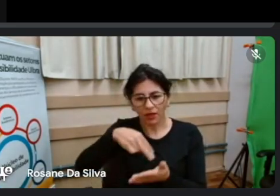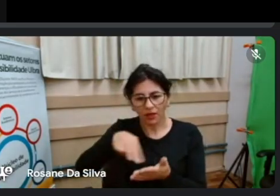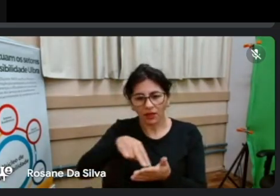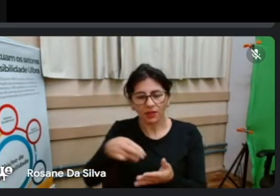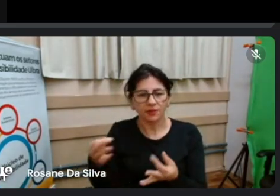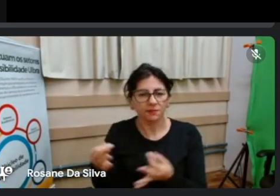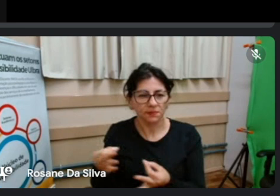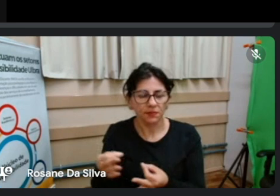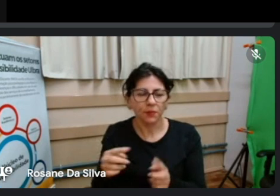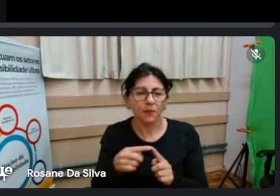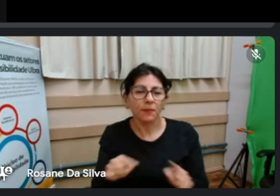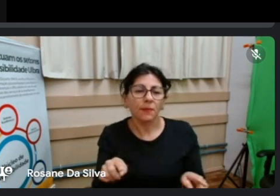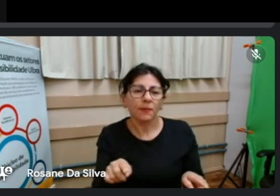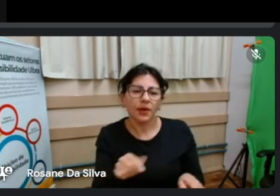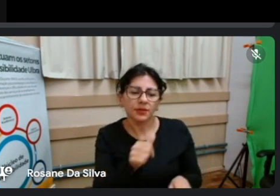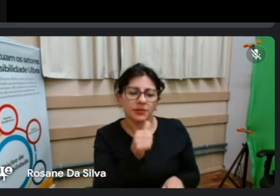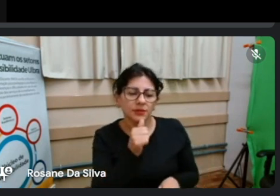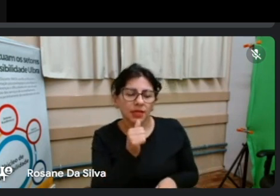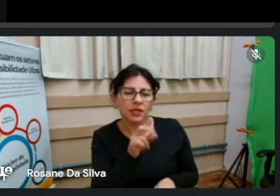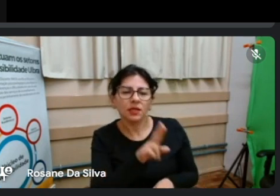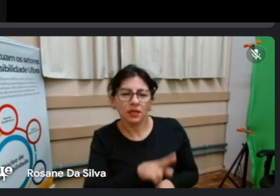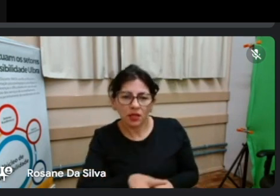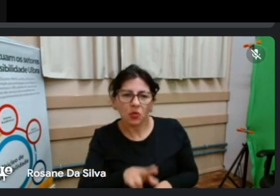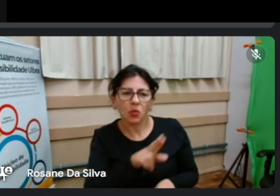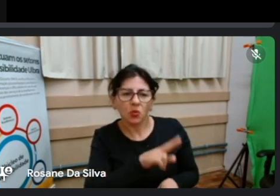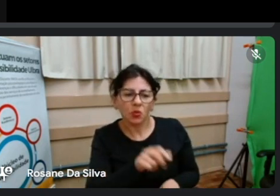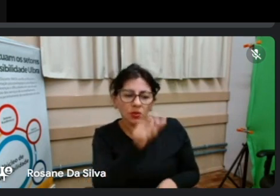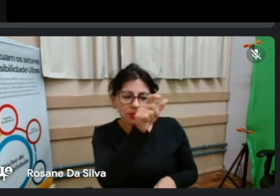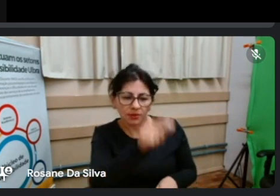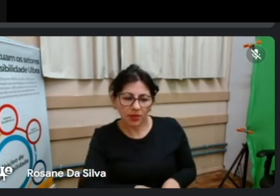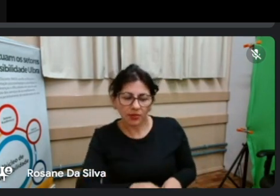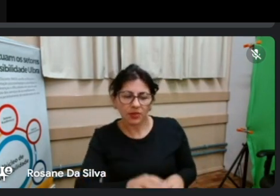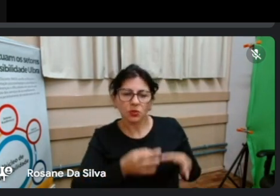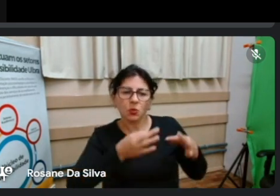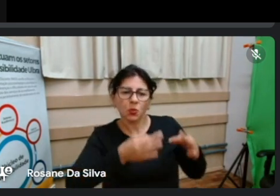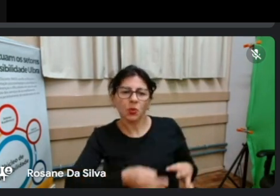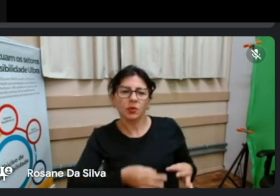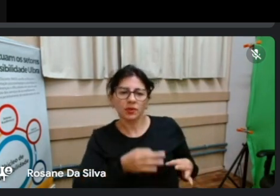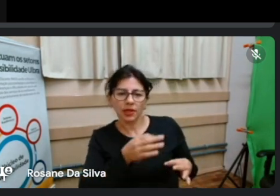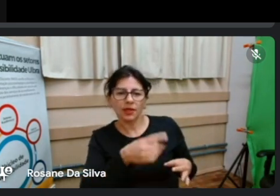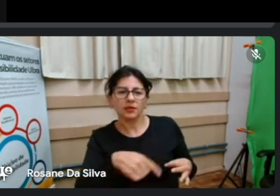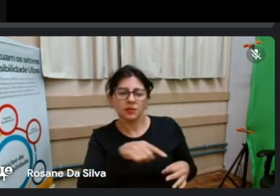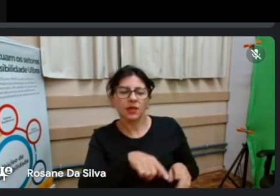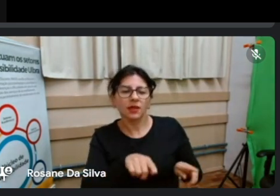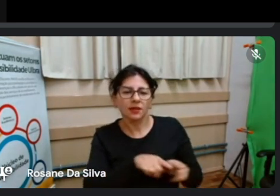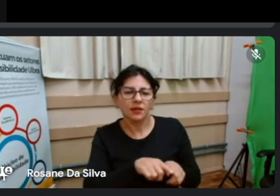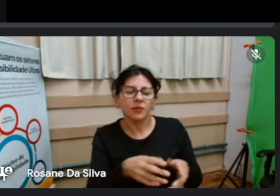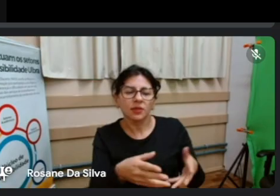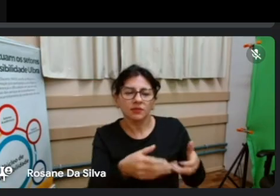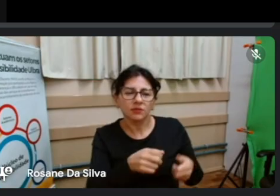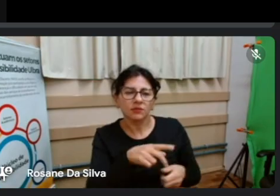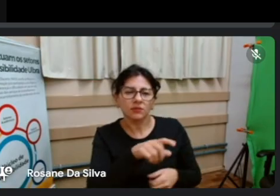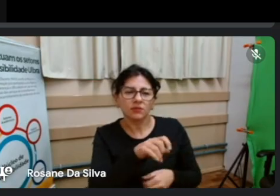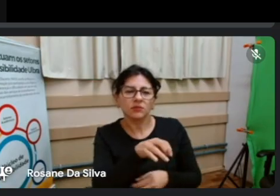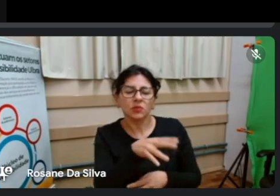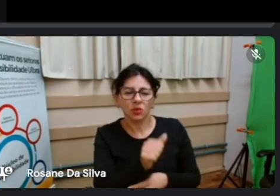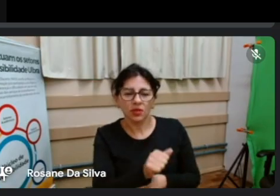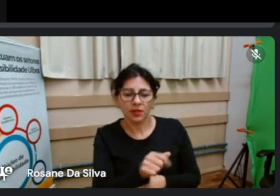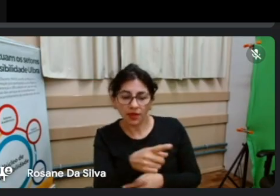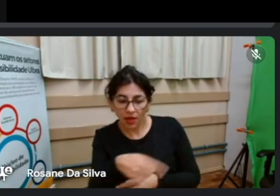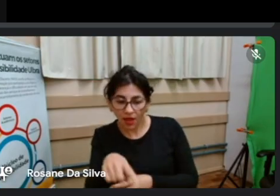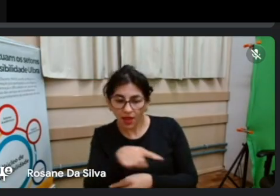mas ainda muito útil para pessoas honestas e polidas as quais